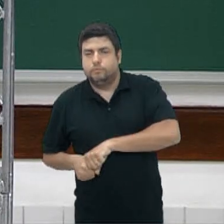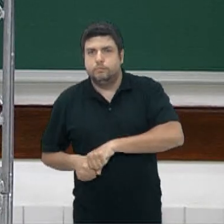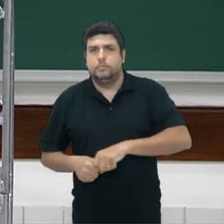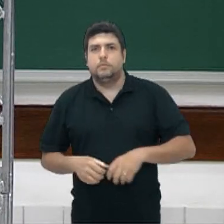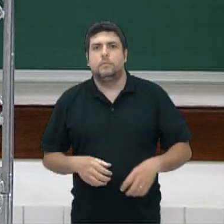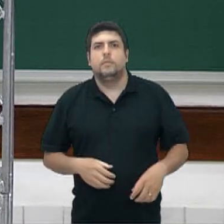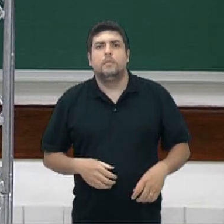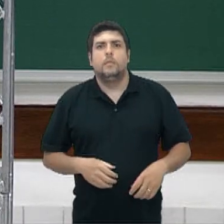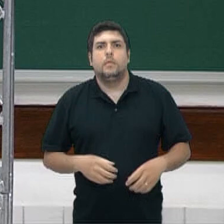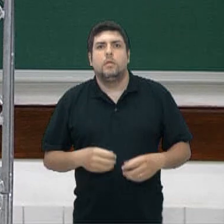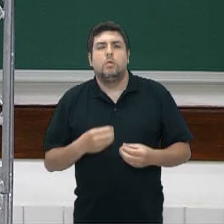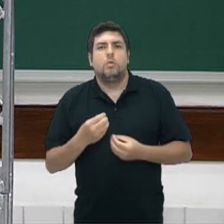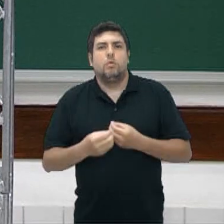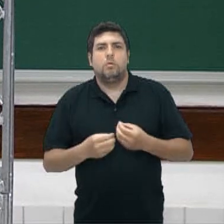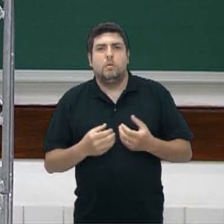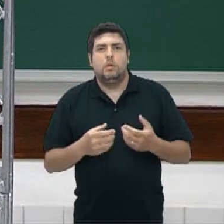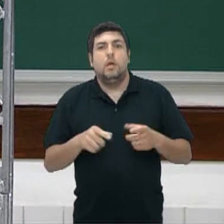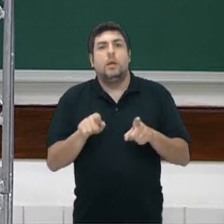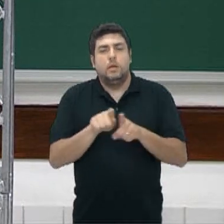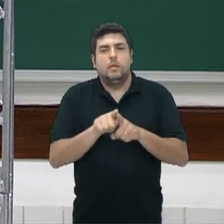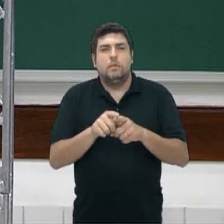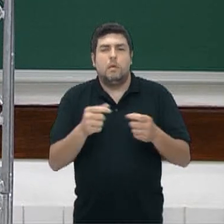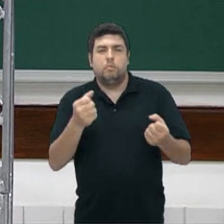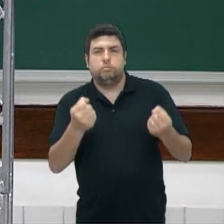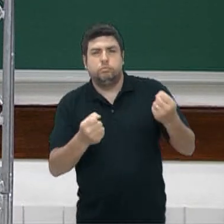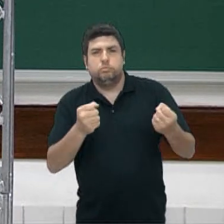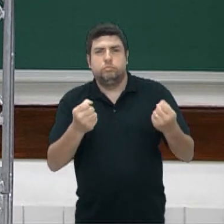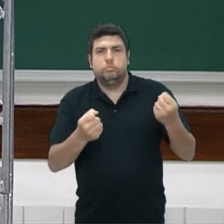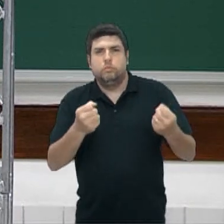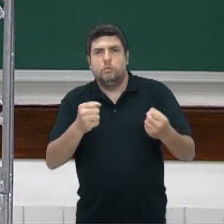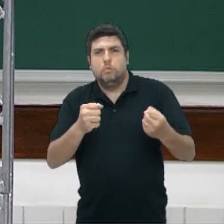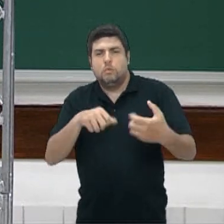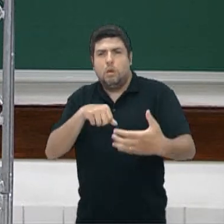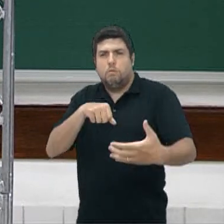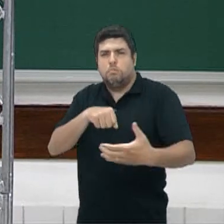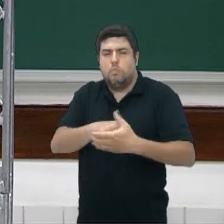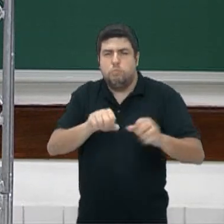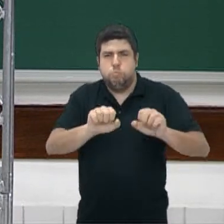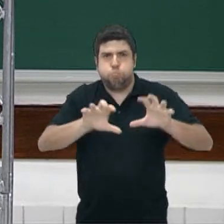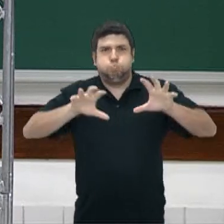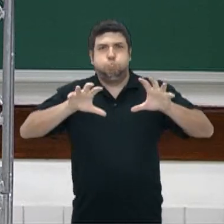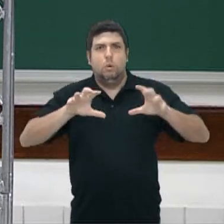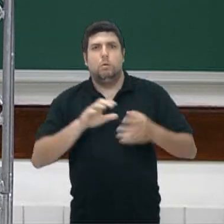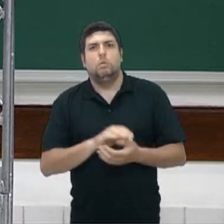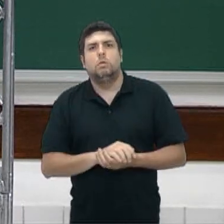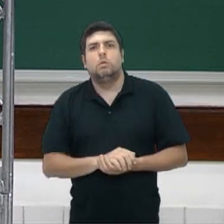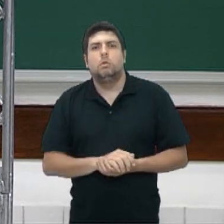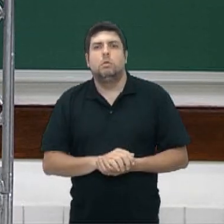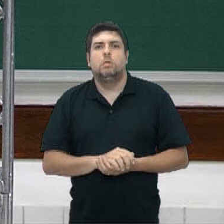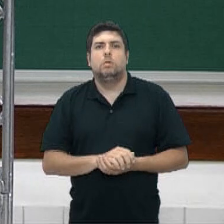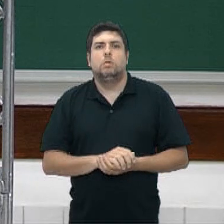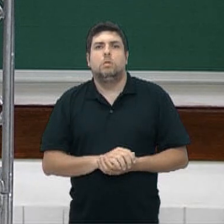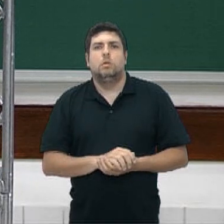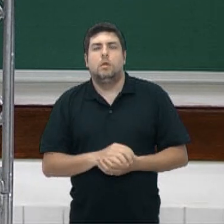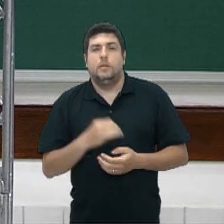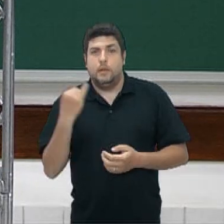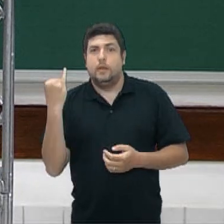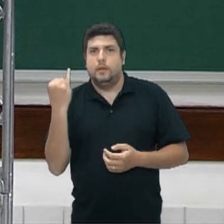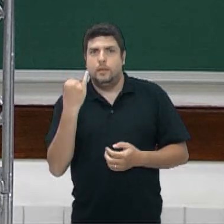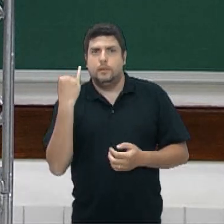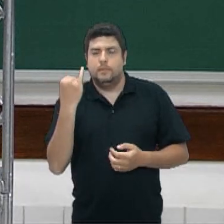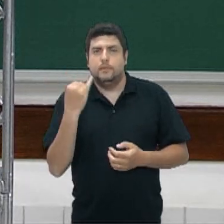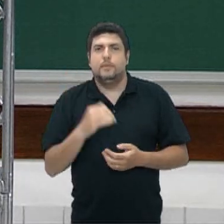vê a importância, por exemplo, do airbag, né? Item de segurança dos veículos que saiu desde 2014, né? Item de segurança